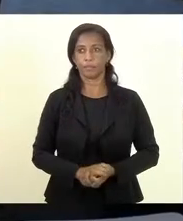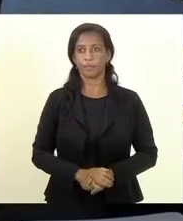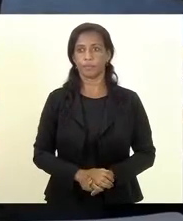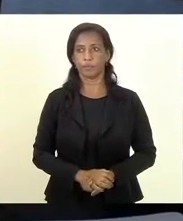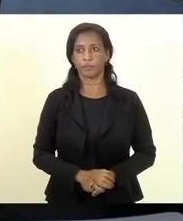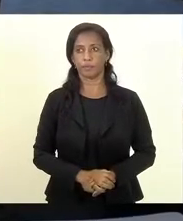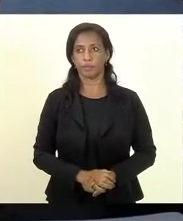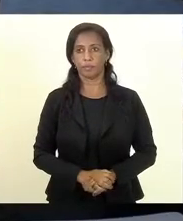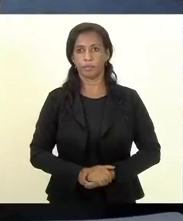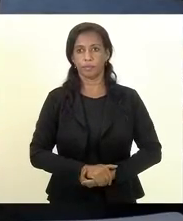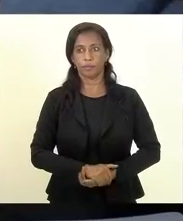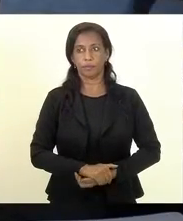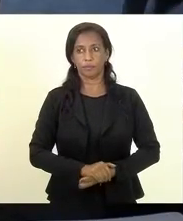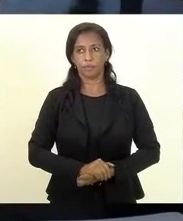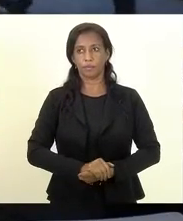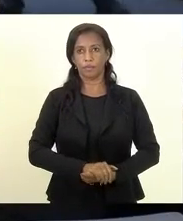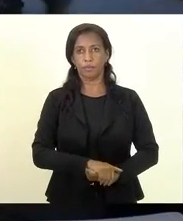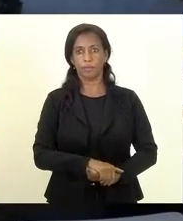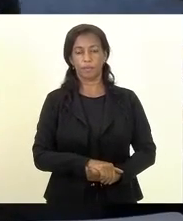Deputado Márcio Pacheco.